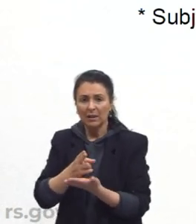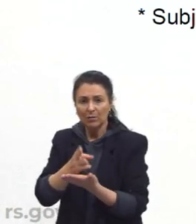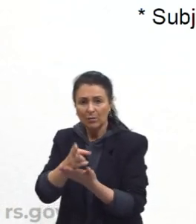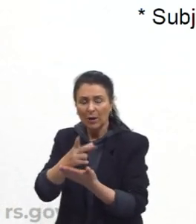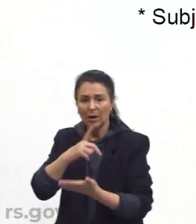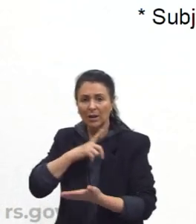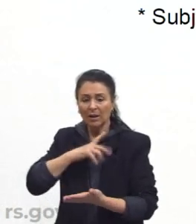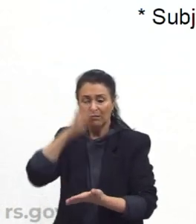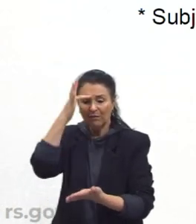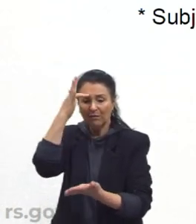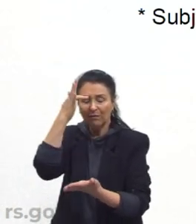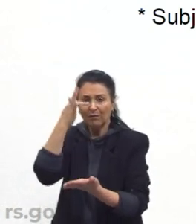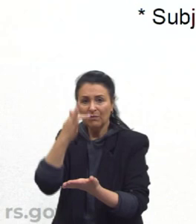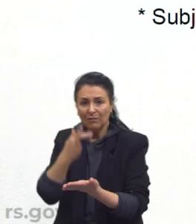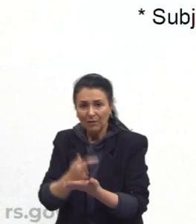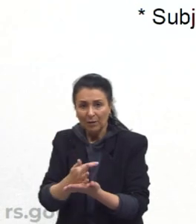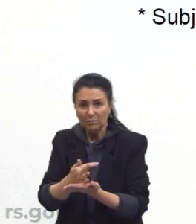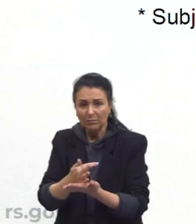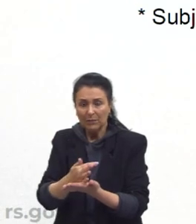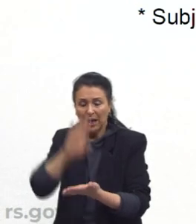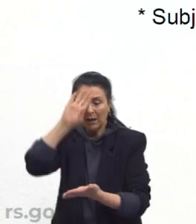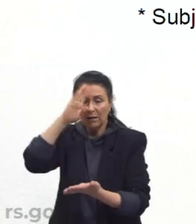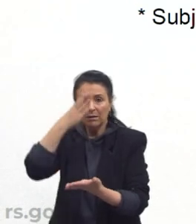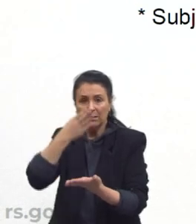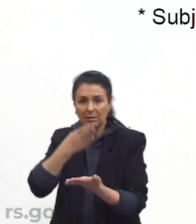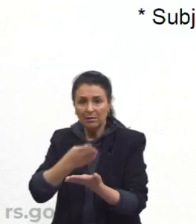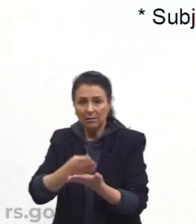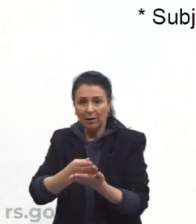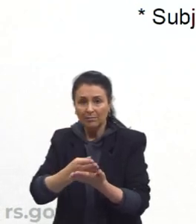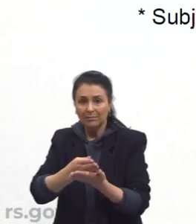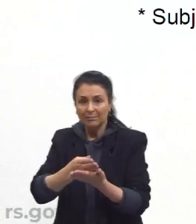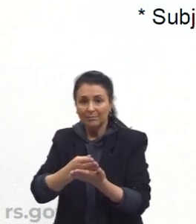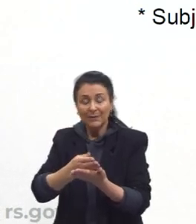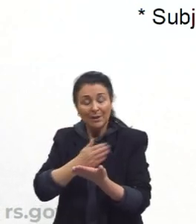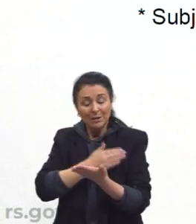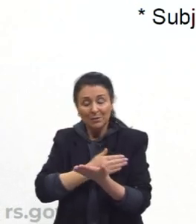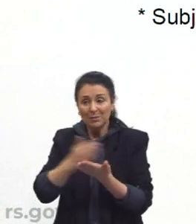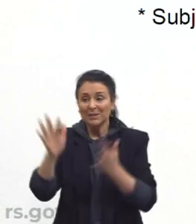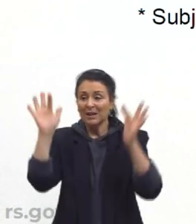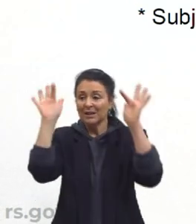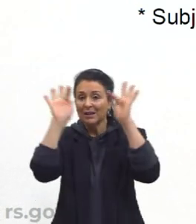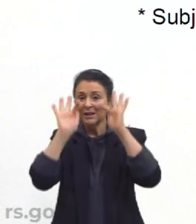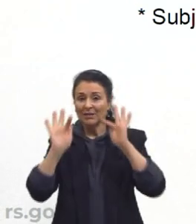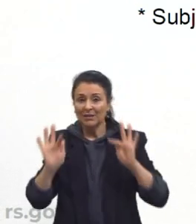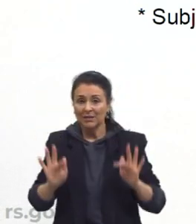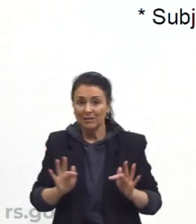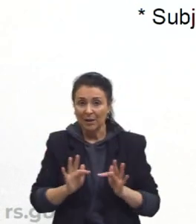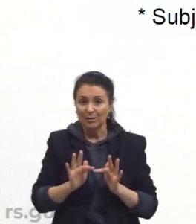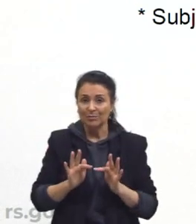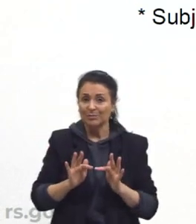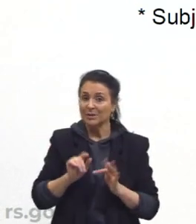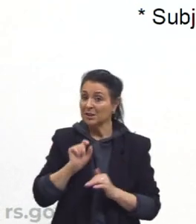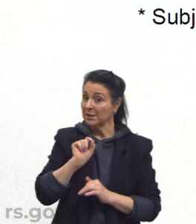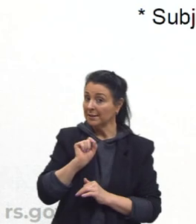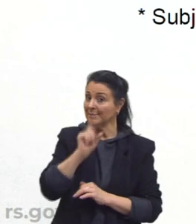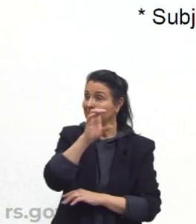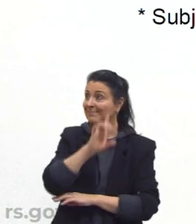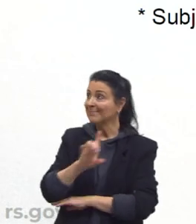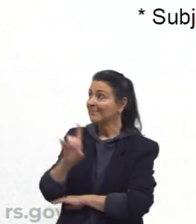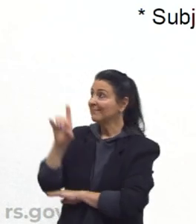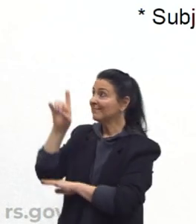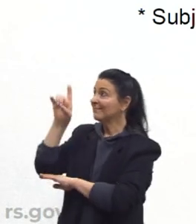aproximaram da Fé dessa retidão para chegarmos a felicidade que que é Deus